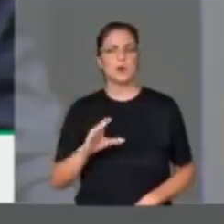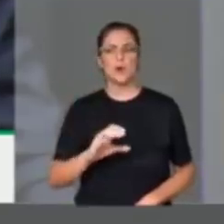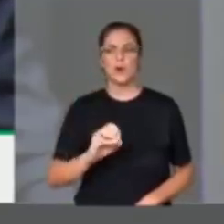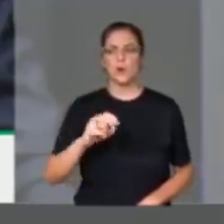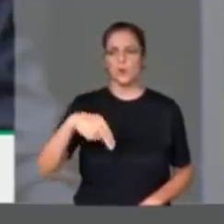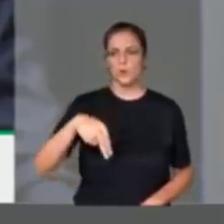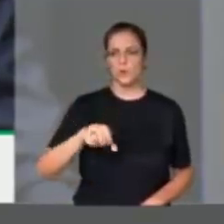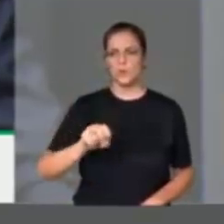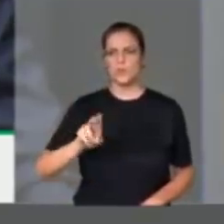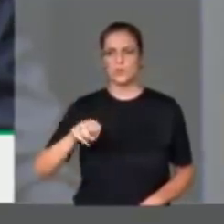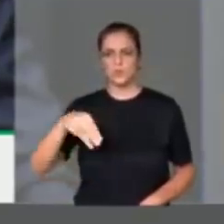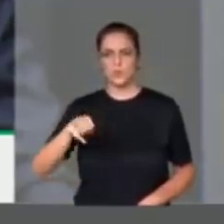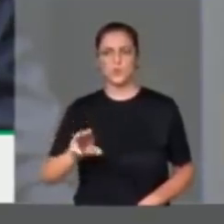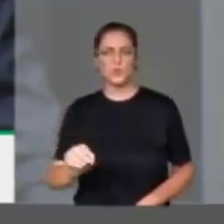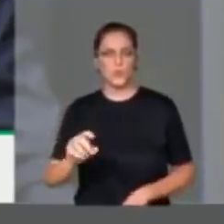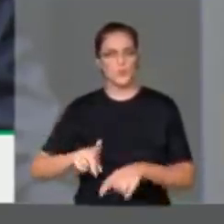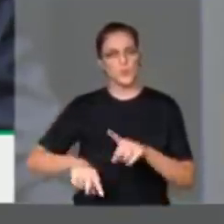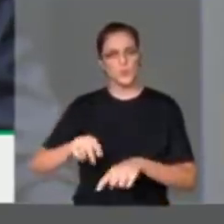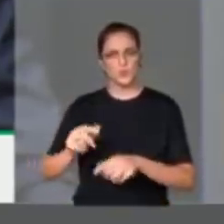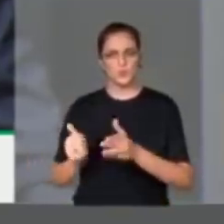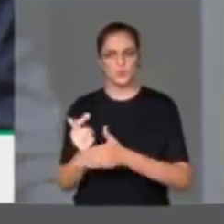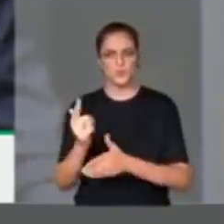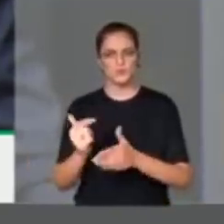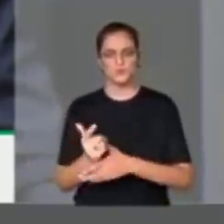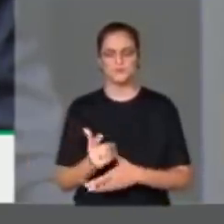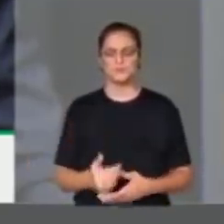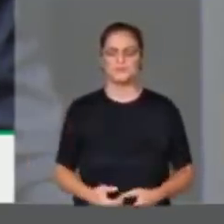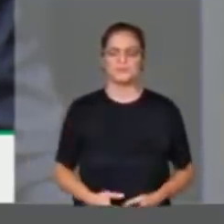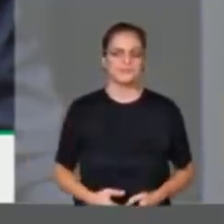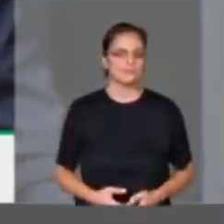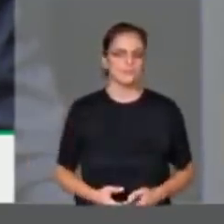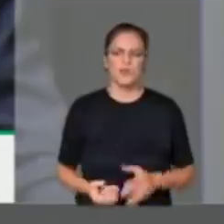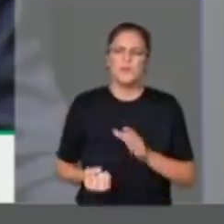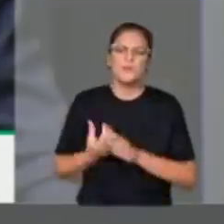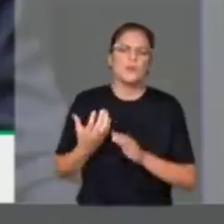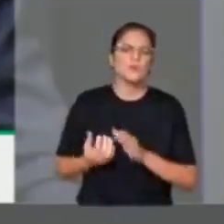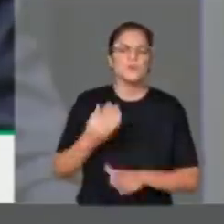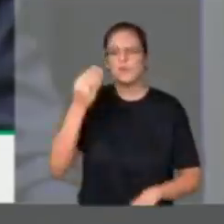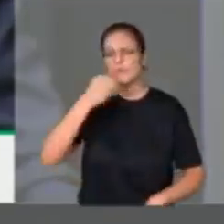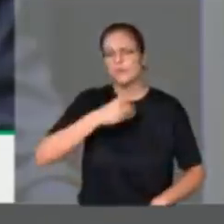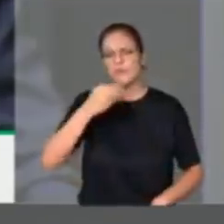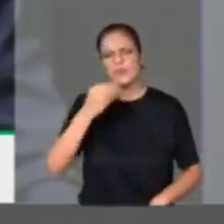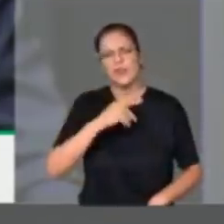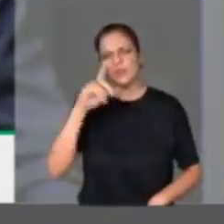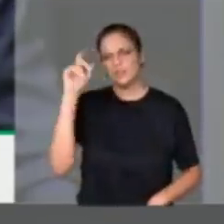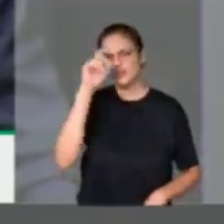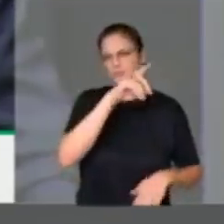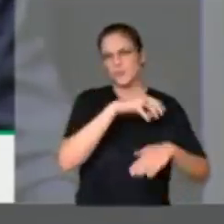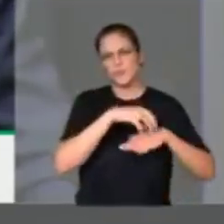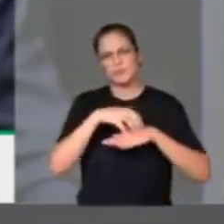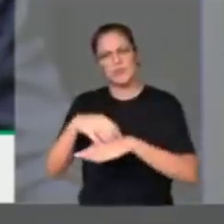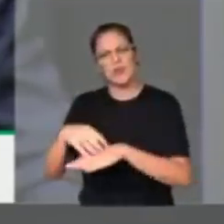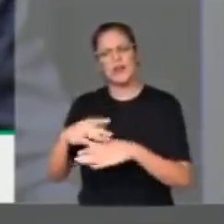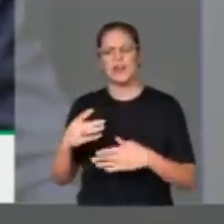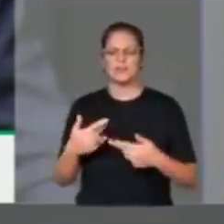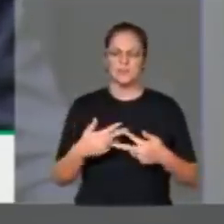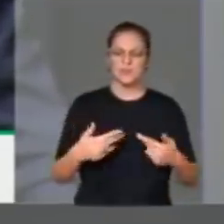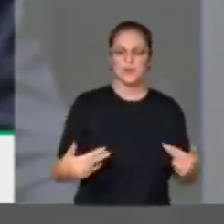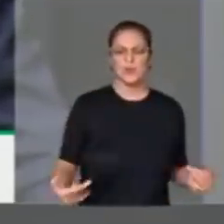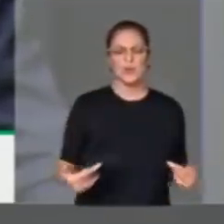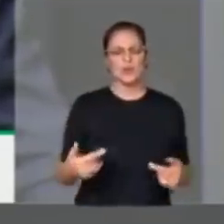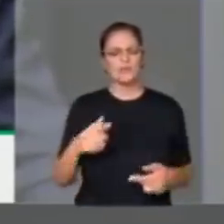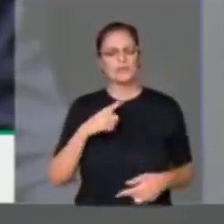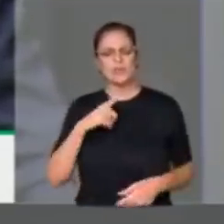como um país que ainda tem uma produtividade que deixa muito a desejar, que ainda tem um escoamento de mercadorias, uma infraestrutura que deixa muito a desejar, que ainda